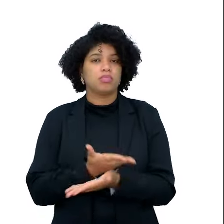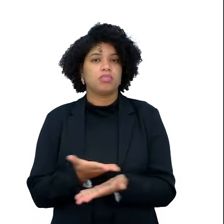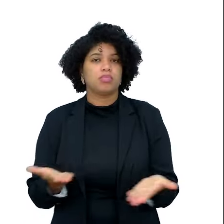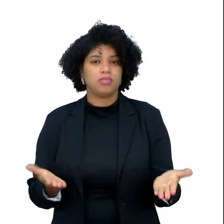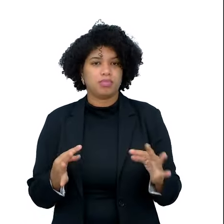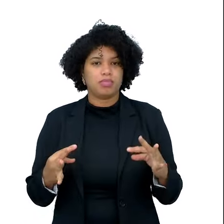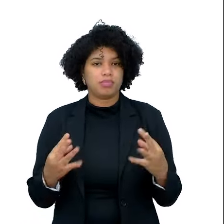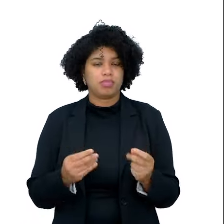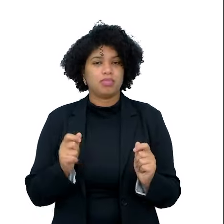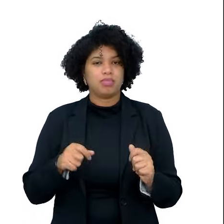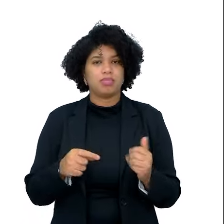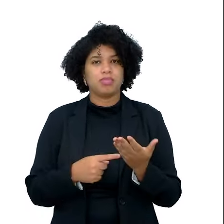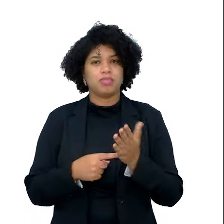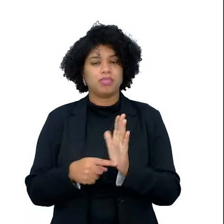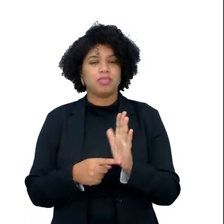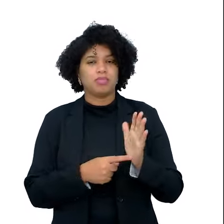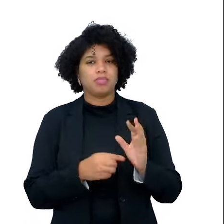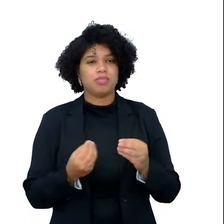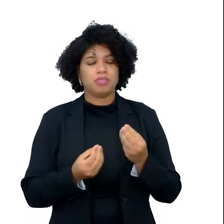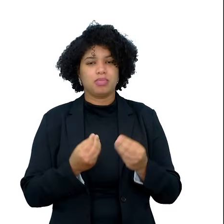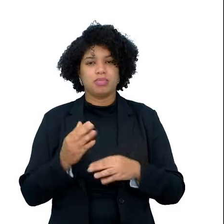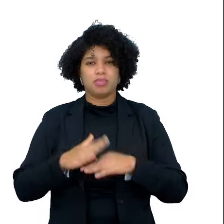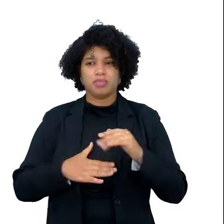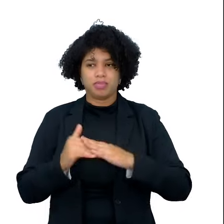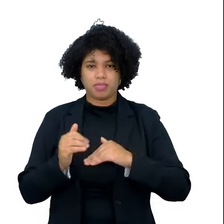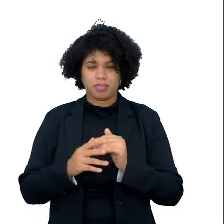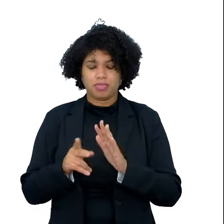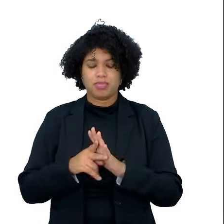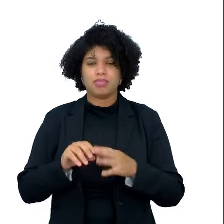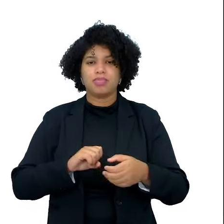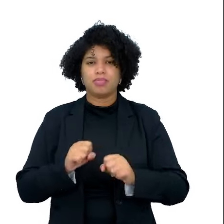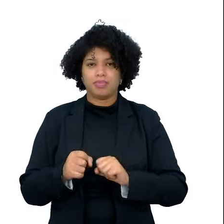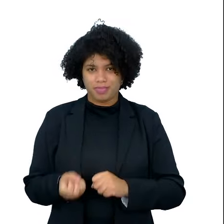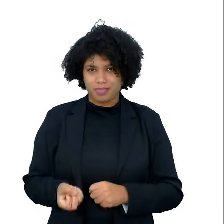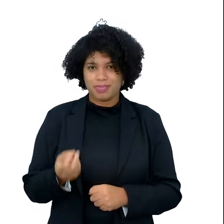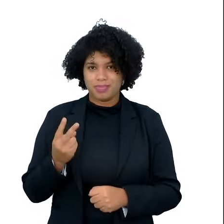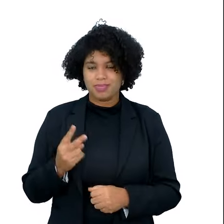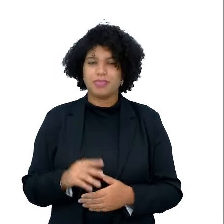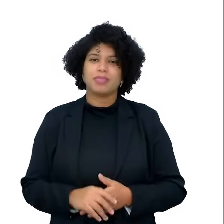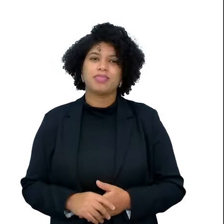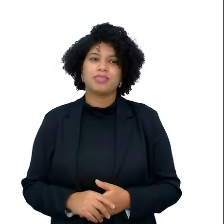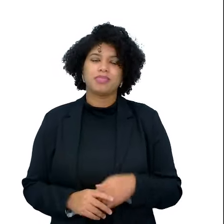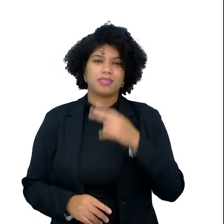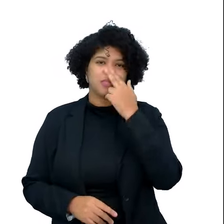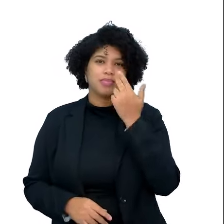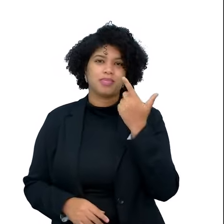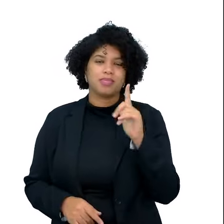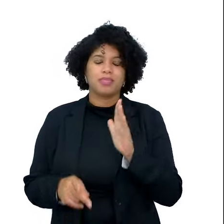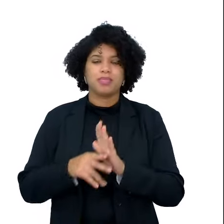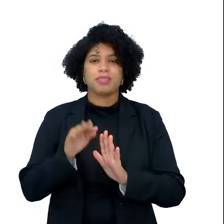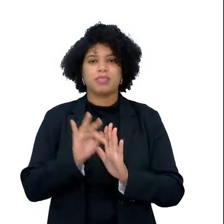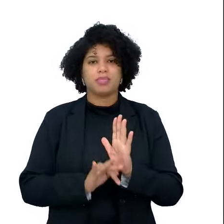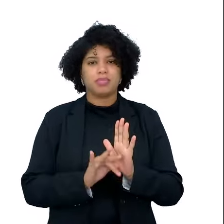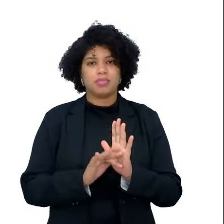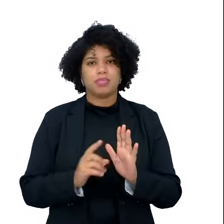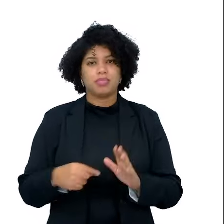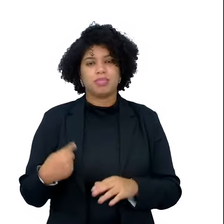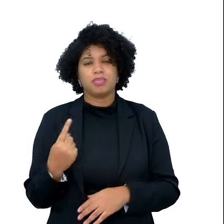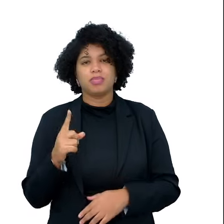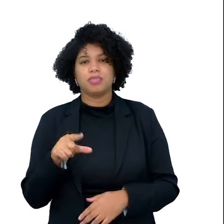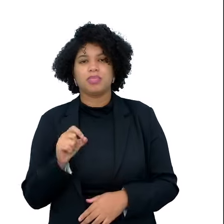gente poder apresentar essa boa prática de vocês também na formação. Eu acho que uma coisa que vem muito no formulário para nós eu